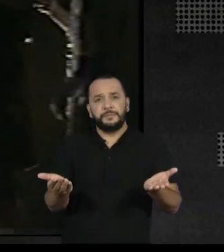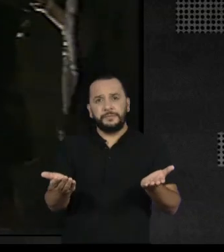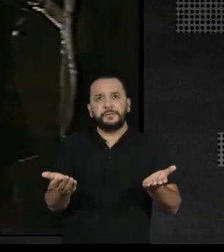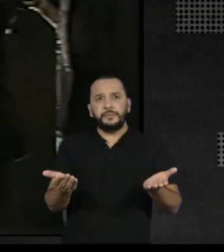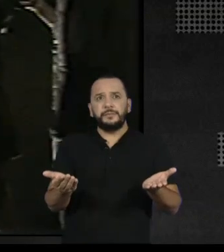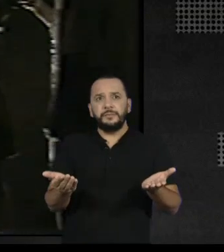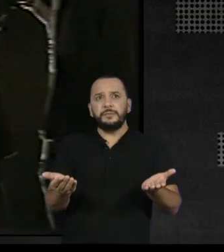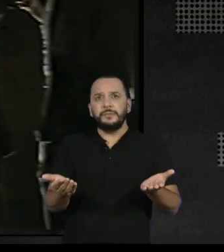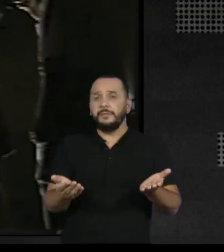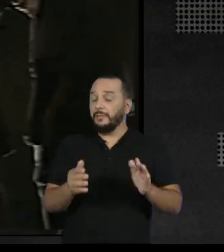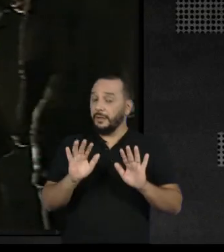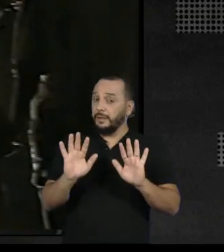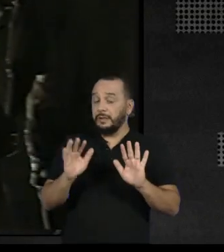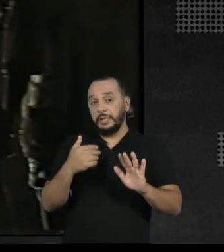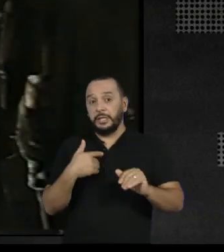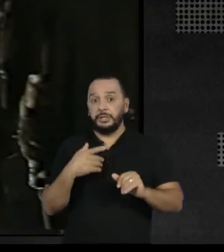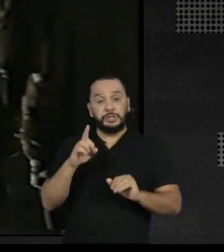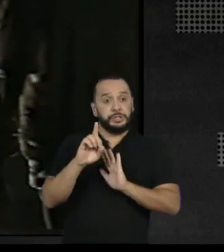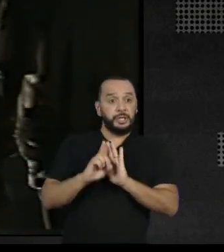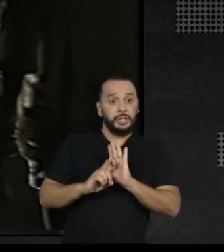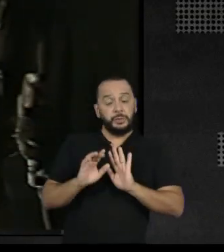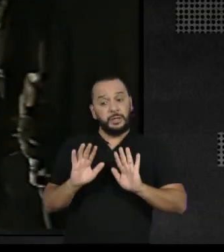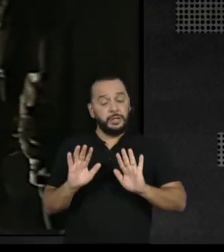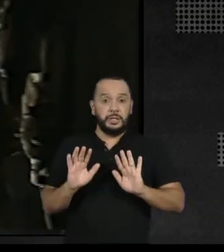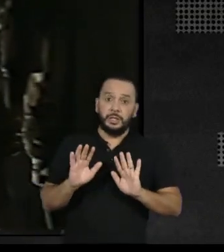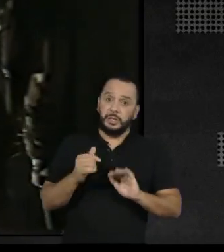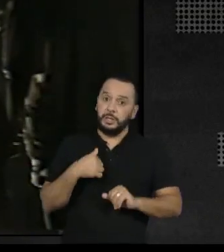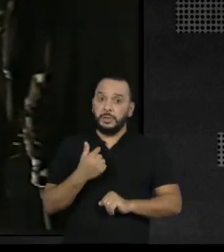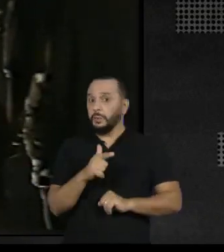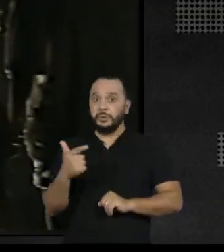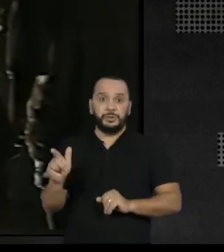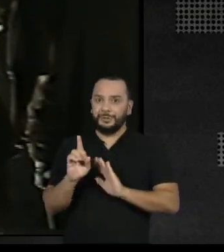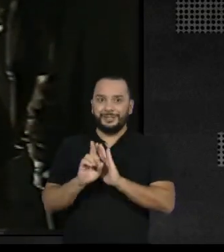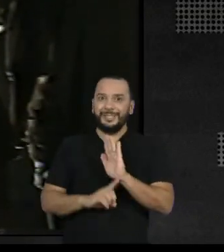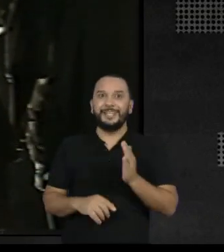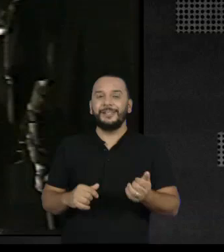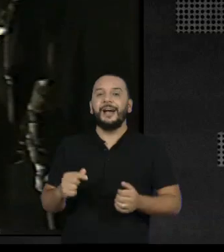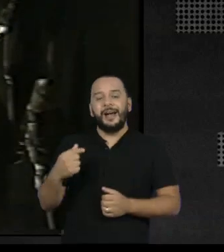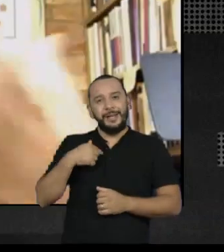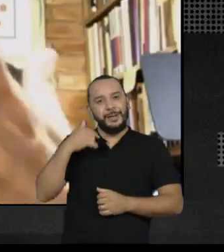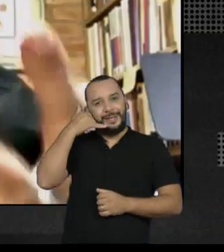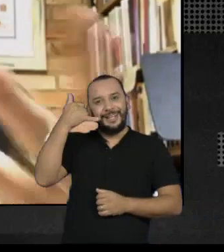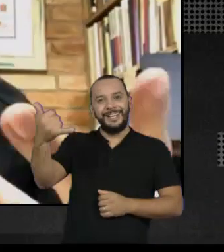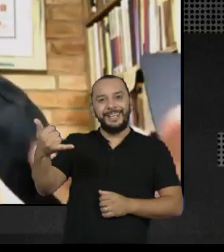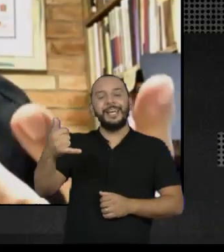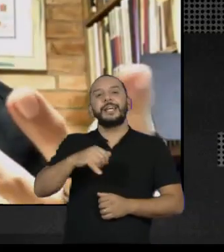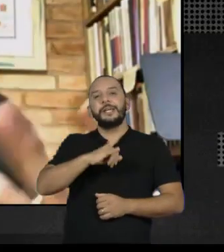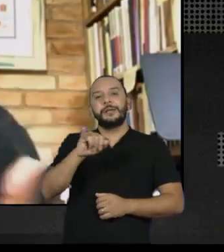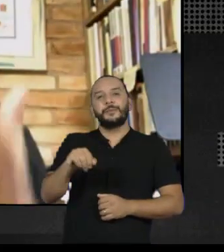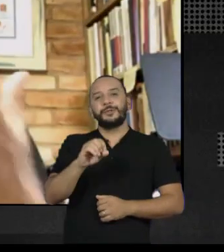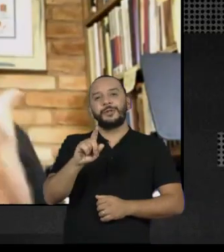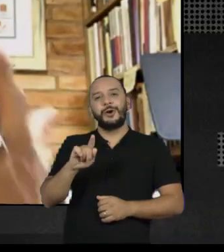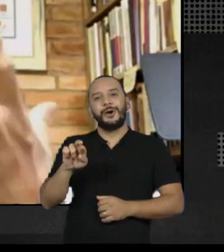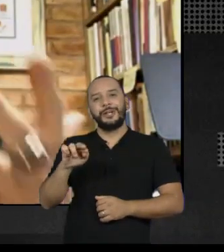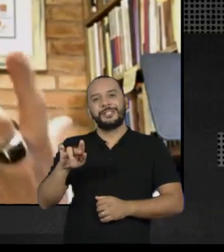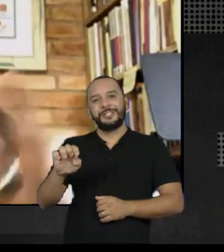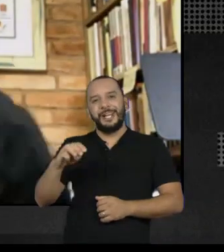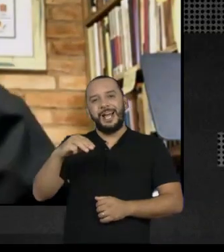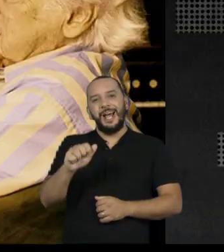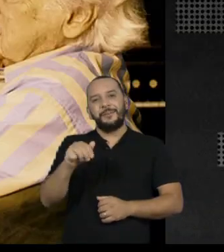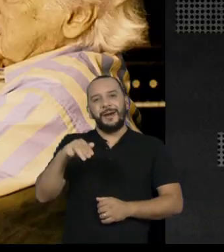dia o Sesc falou para mim, cadê os direitos da peça para a gente poder... Nós estamos investindo, nós vamos investir